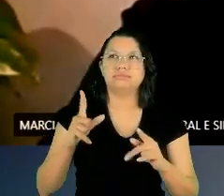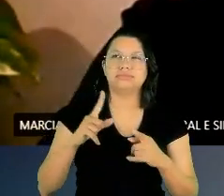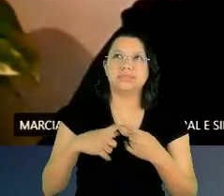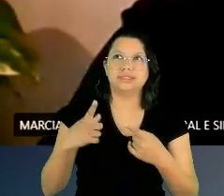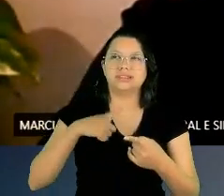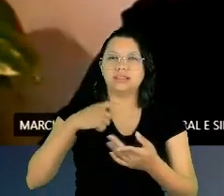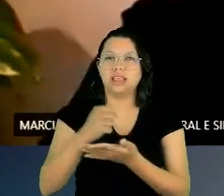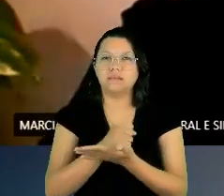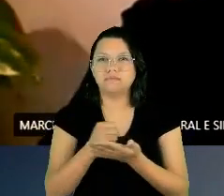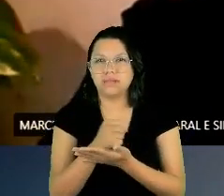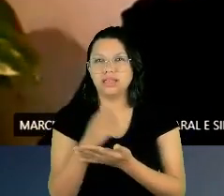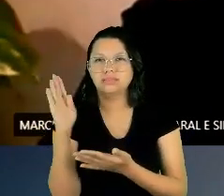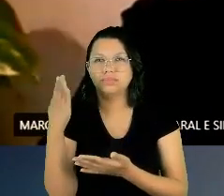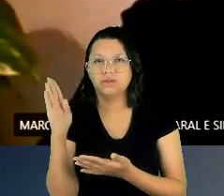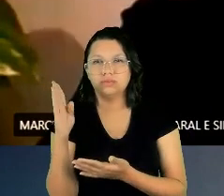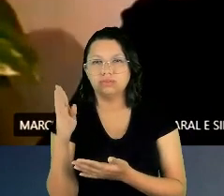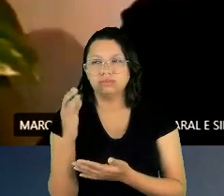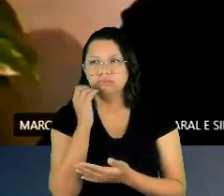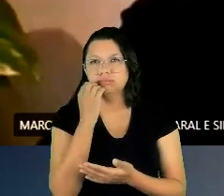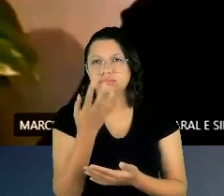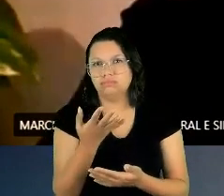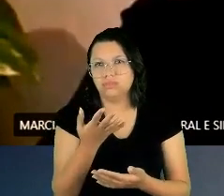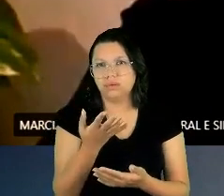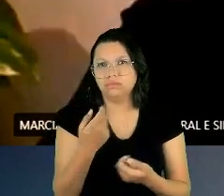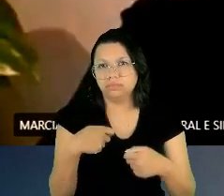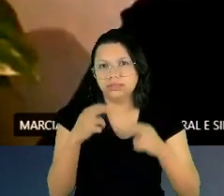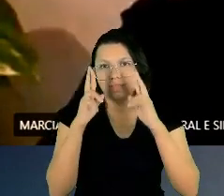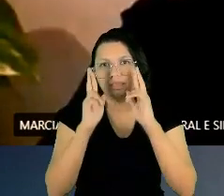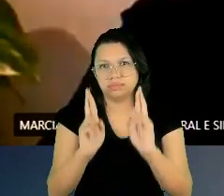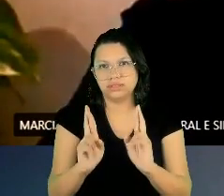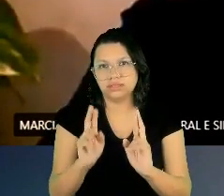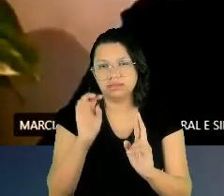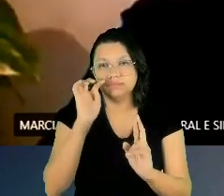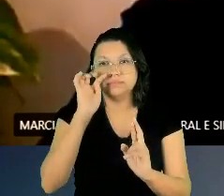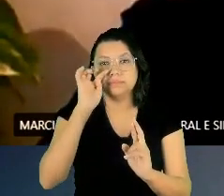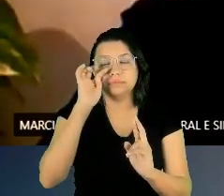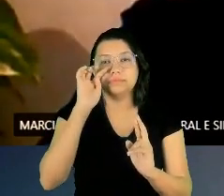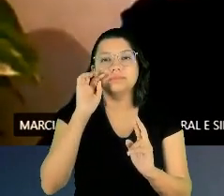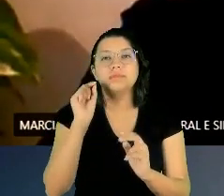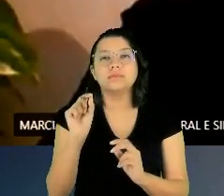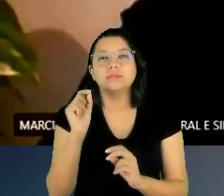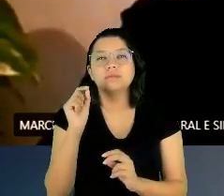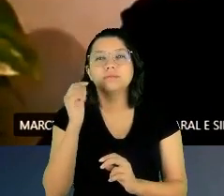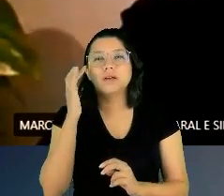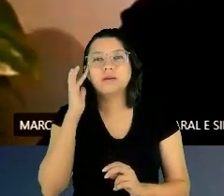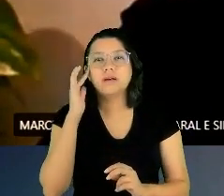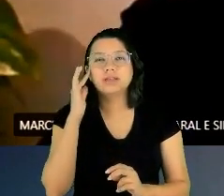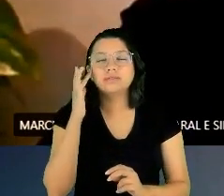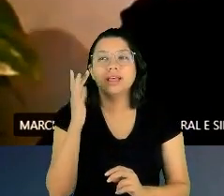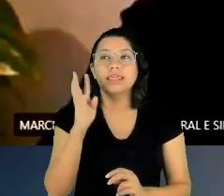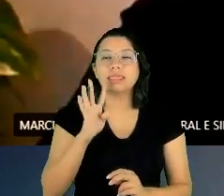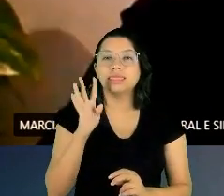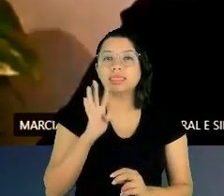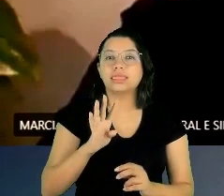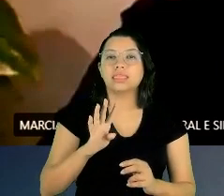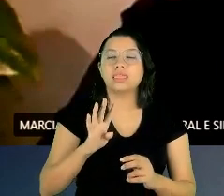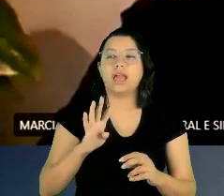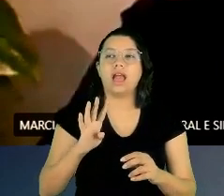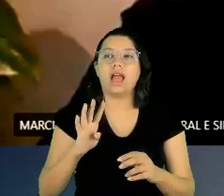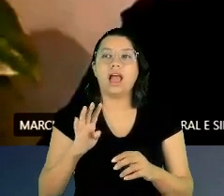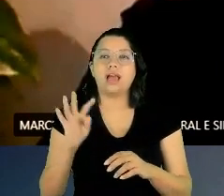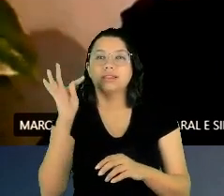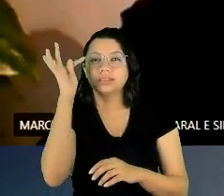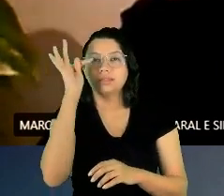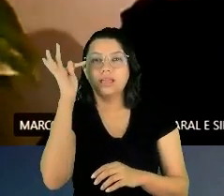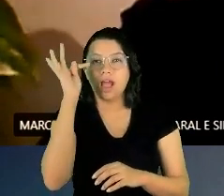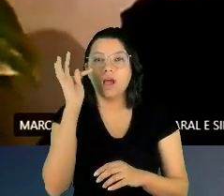base biológica, ela é algo positivo, que deve também ser respeitado. E o que eu acho interessante na teoria dos